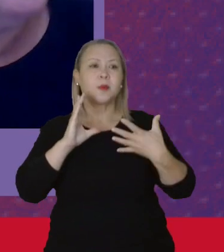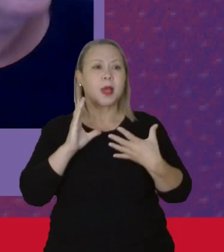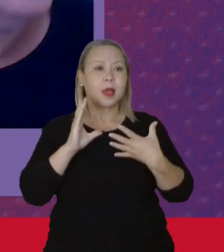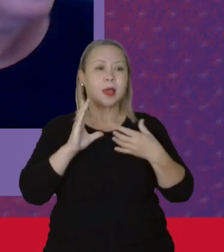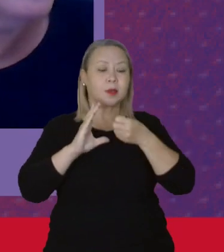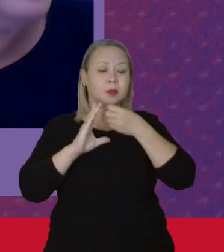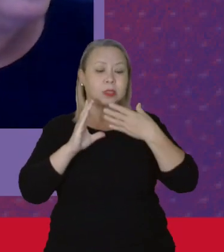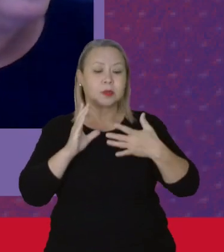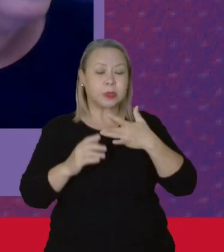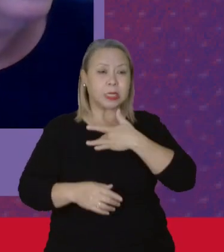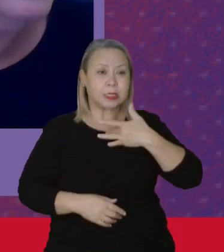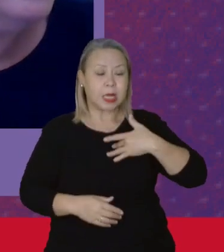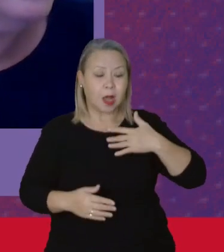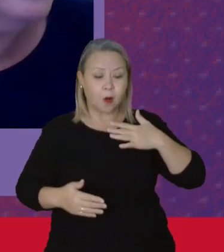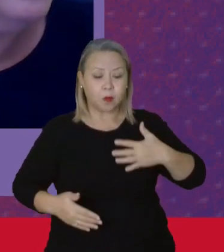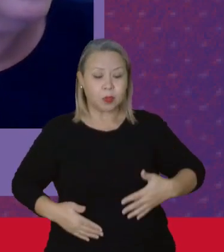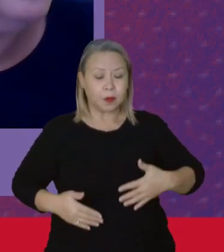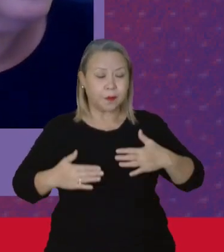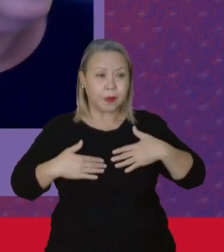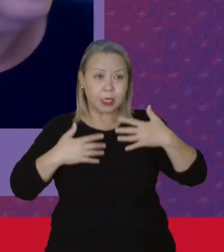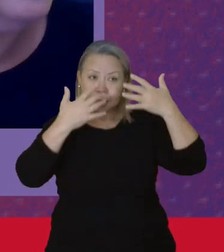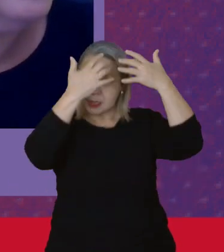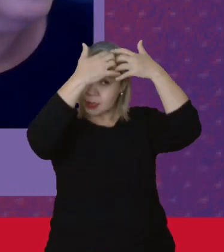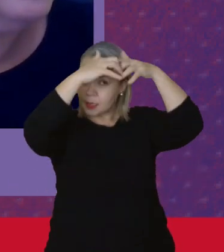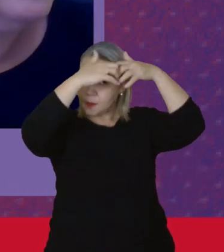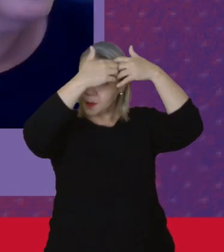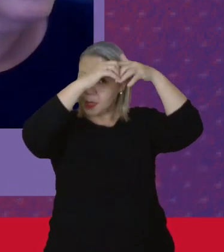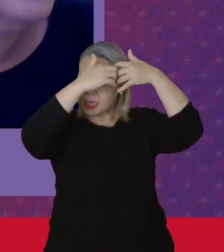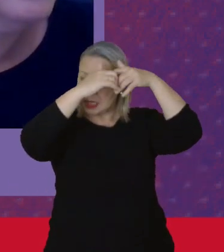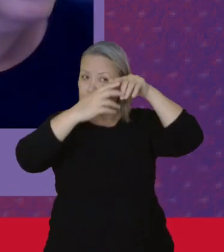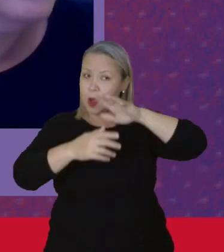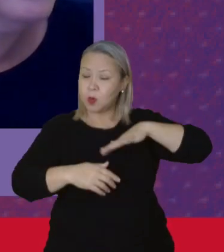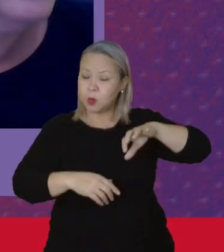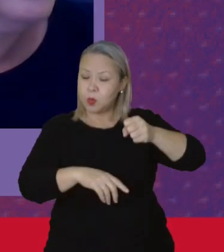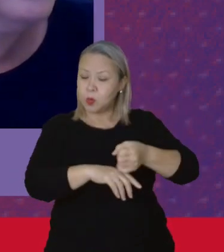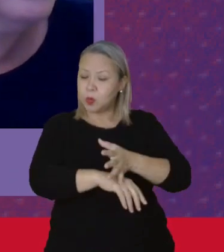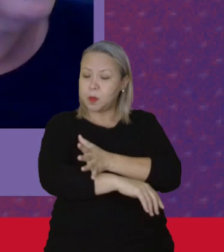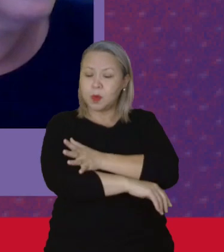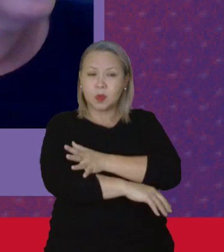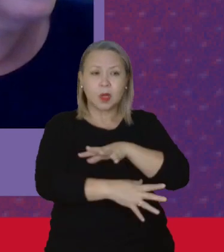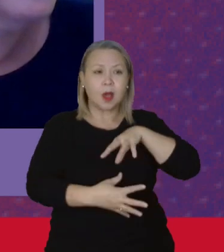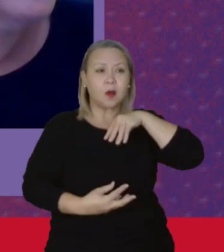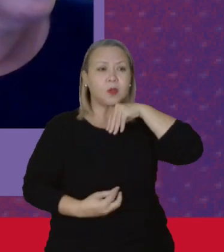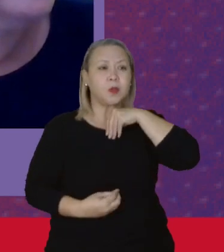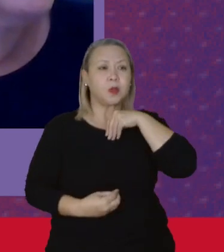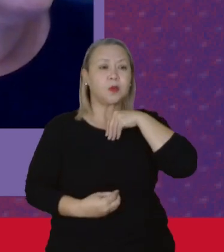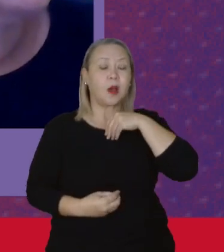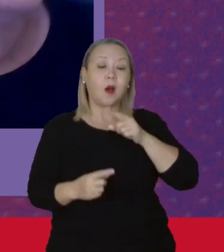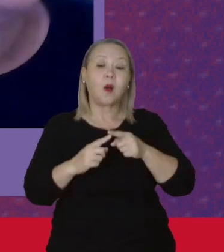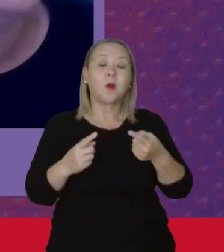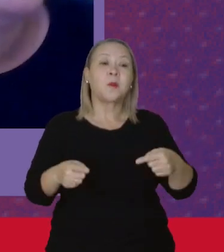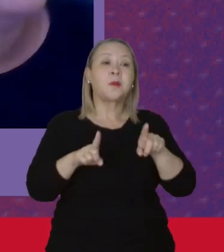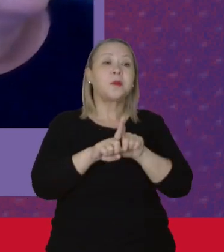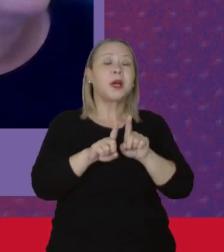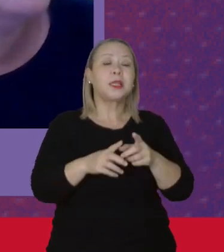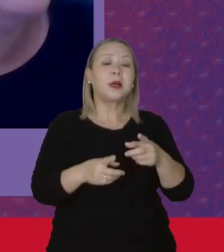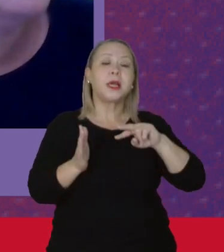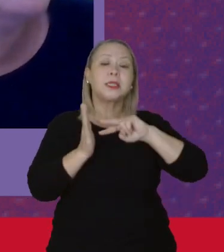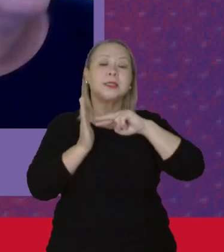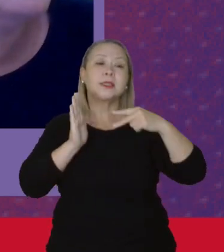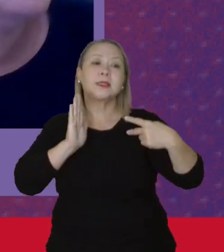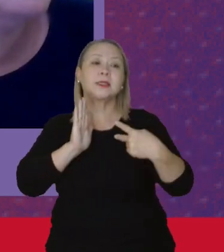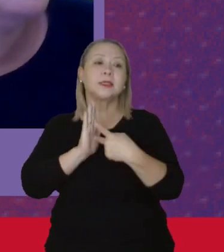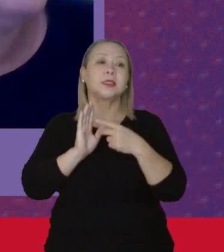da saúde física, mental, emocional, espiritual, mas ela também